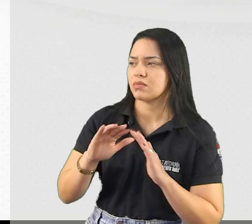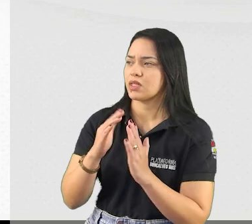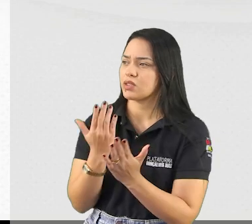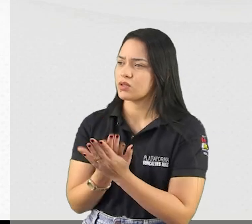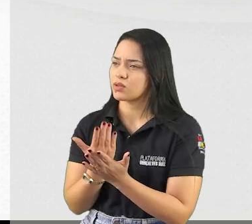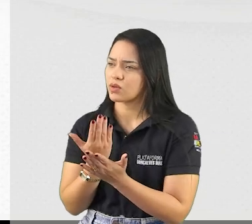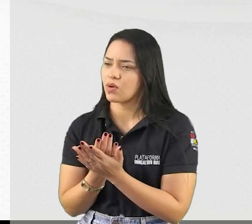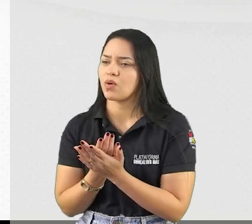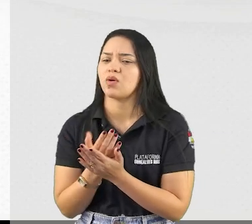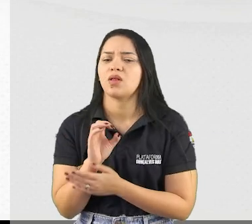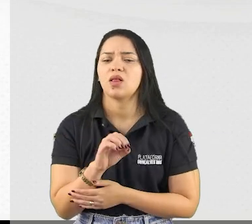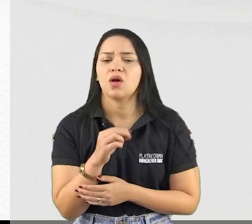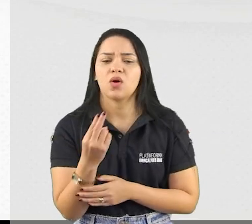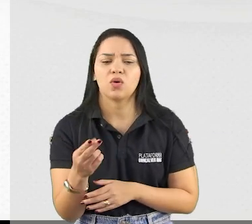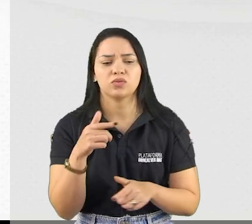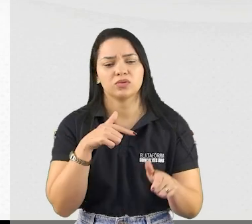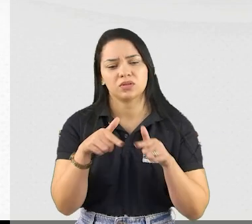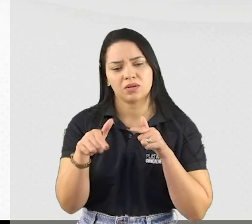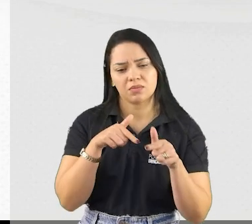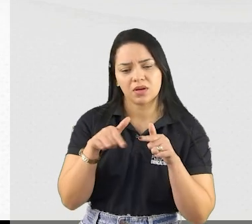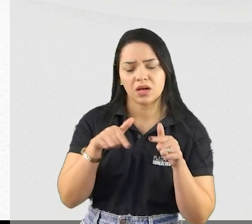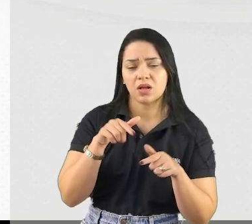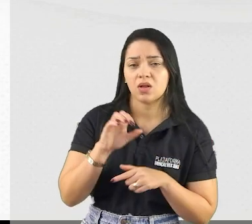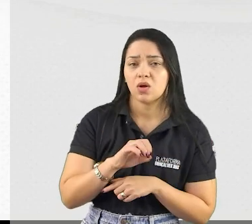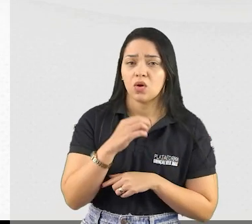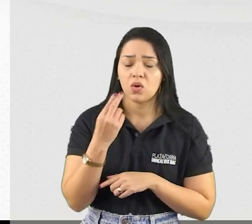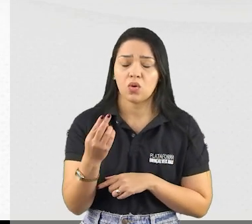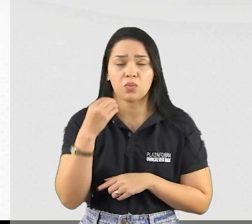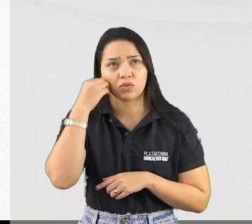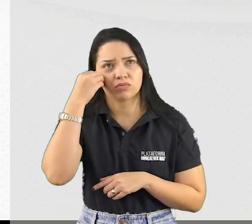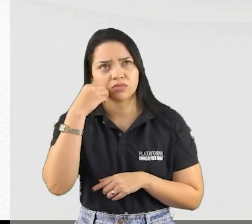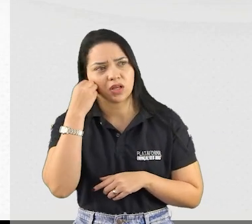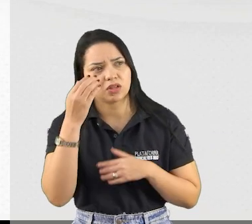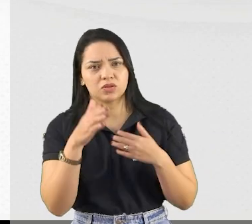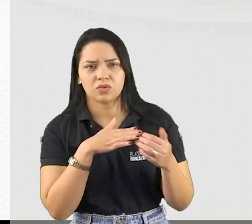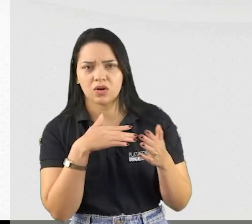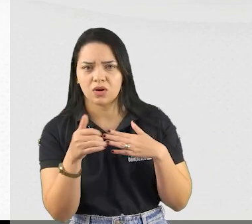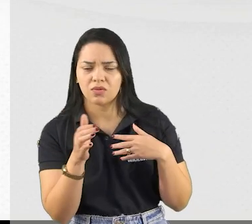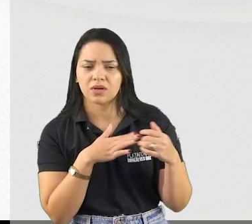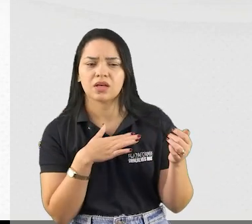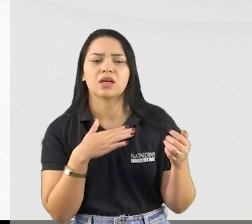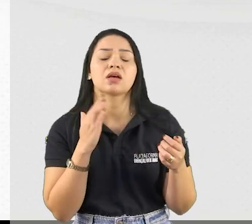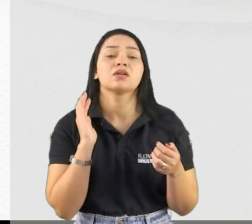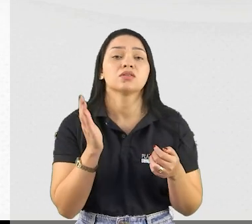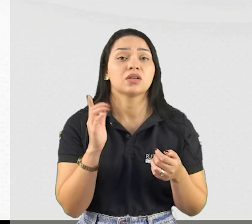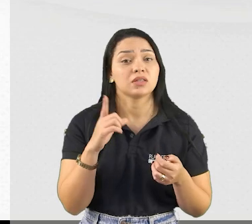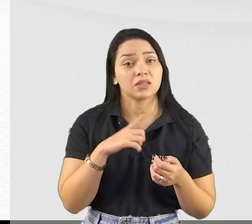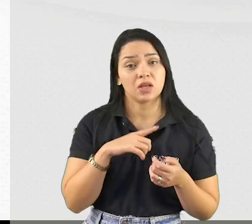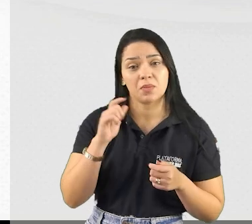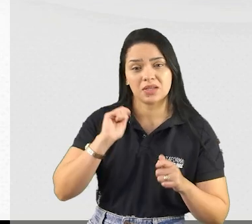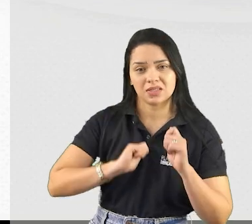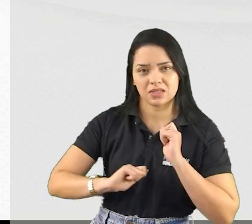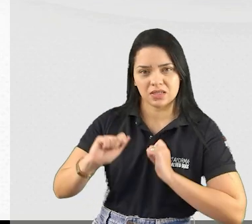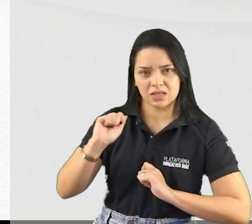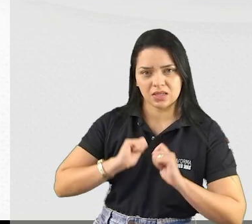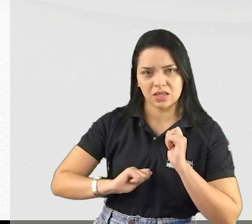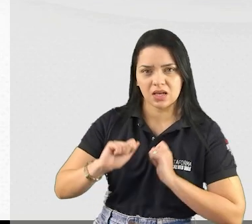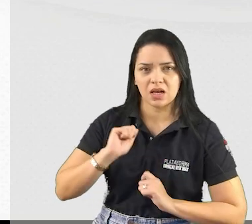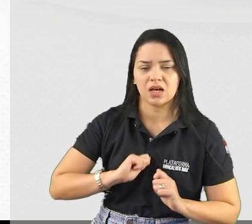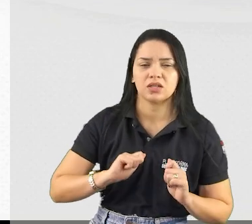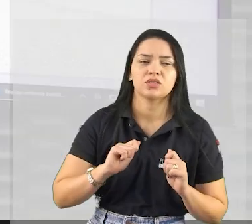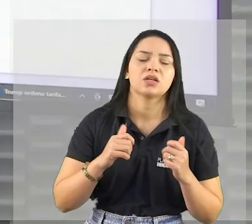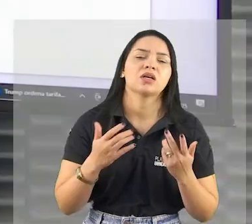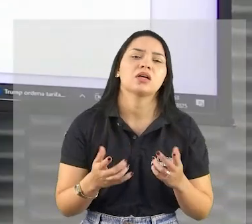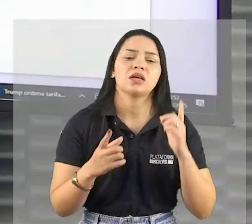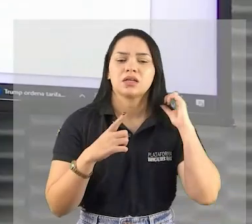fazer uma avaliação do emprego, se a gente vai passar por um teste qualquer que seja, isso já gera uma ansiedade, essa coisa de estar